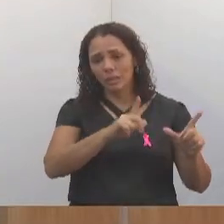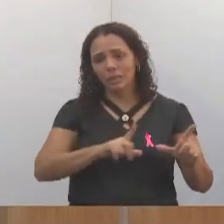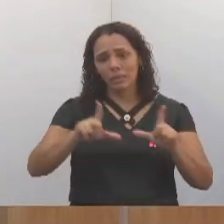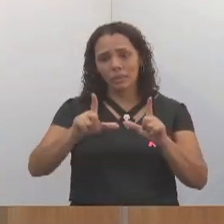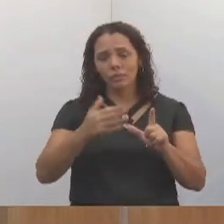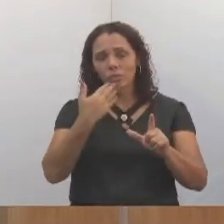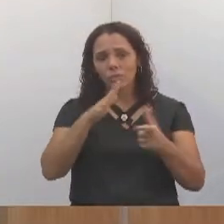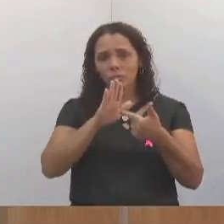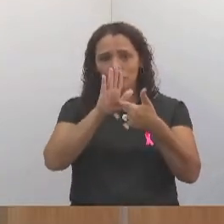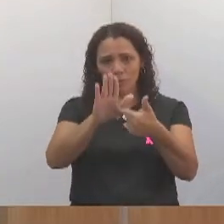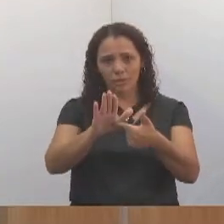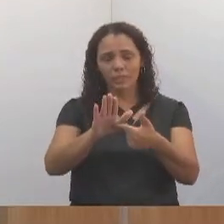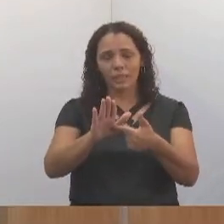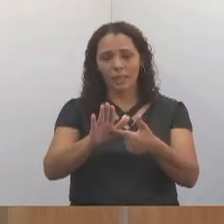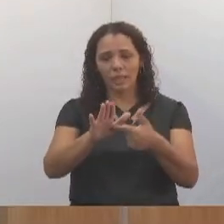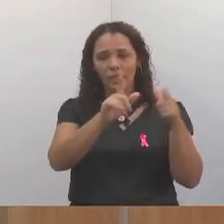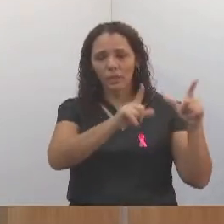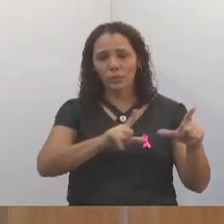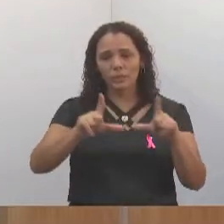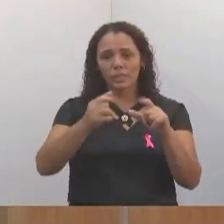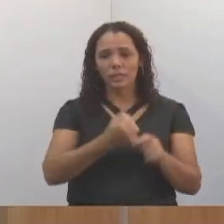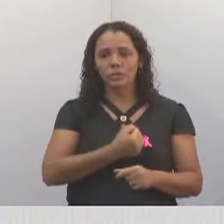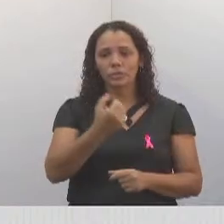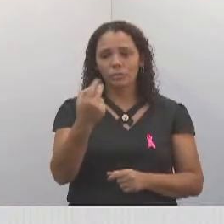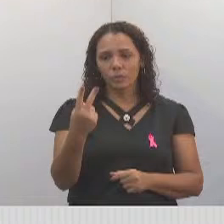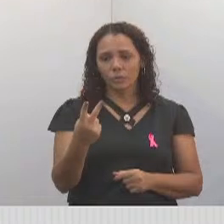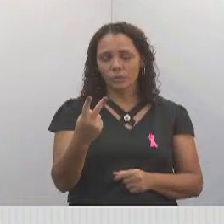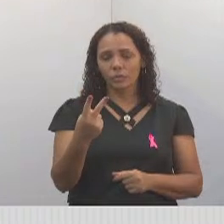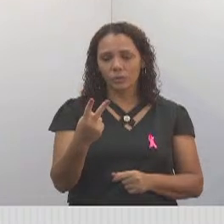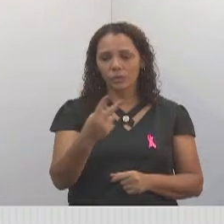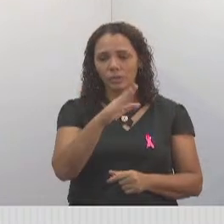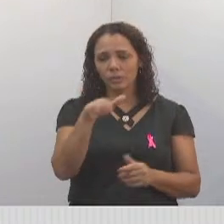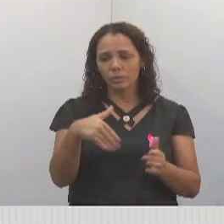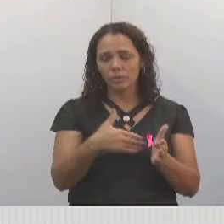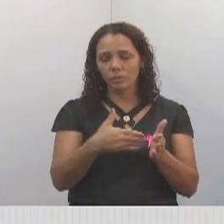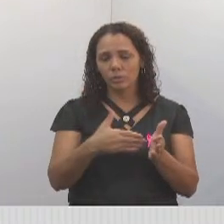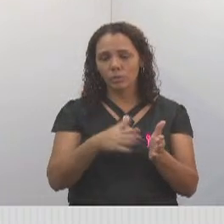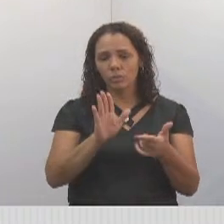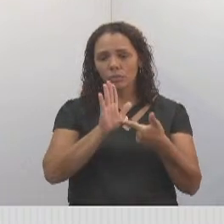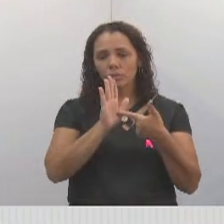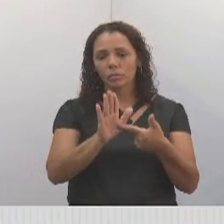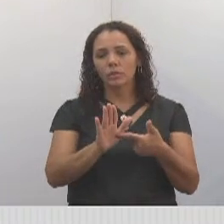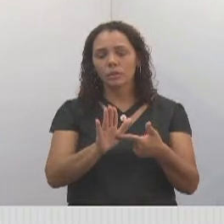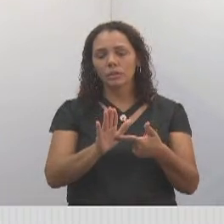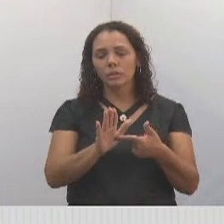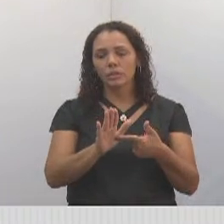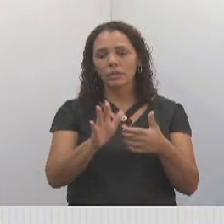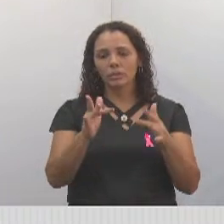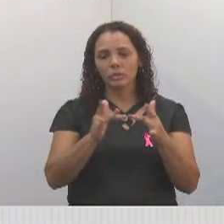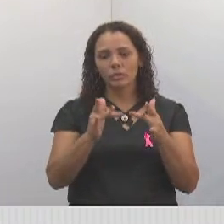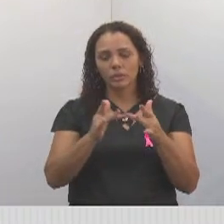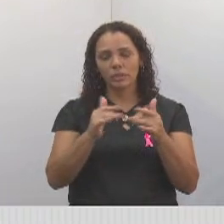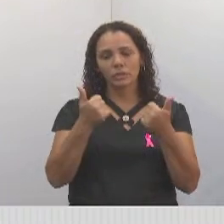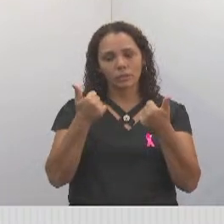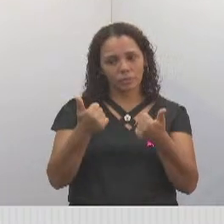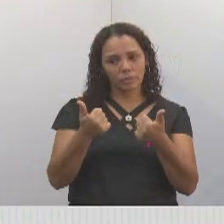para que coloque, por favor, é o slide 2, e por último, que eu vou colocar os meus contatos, tá